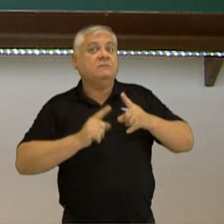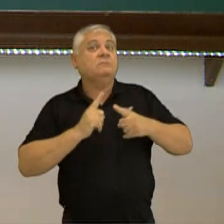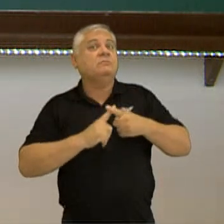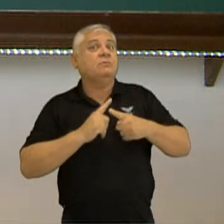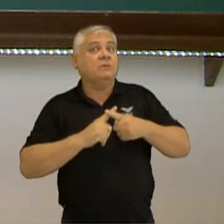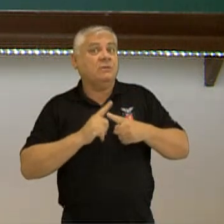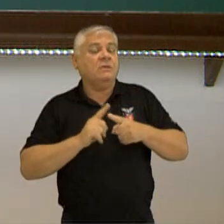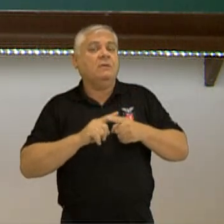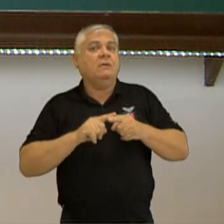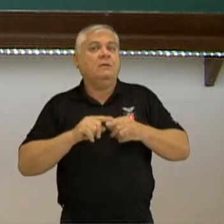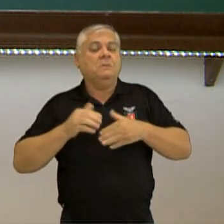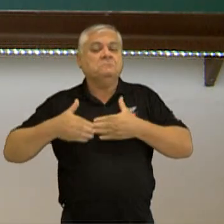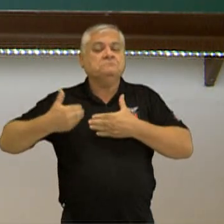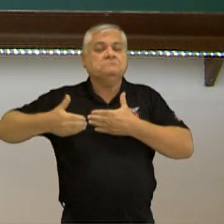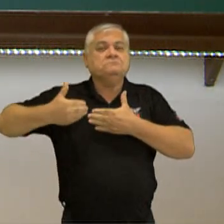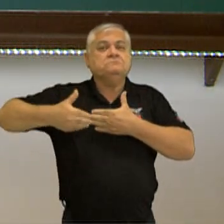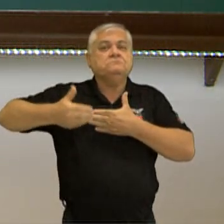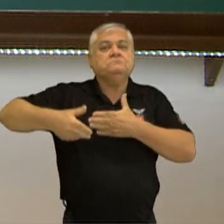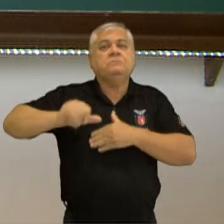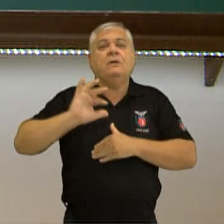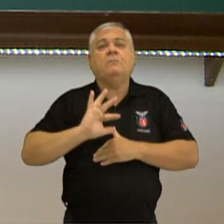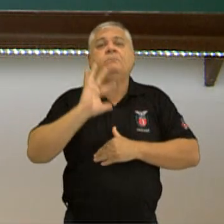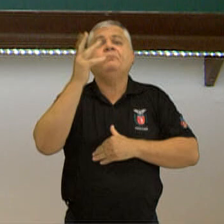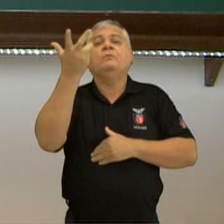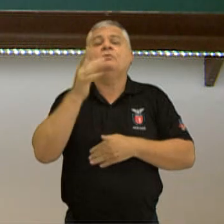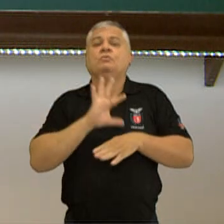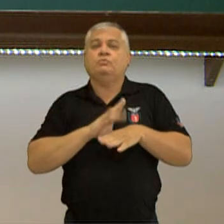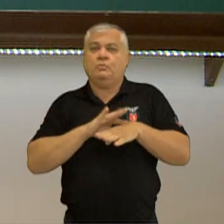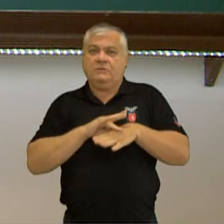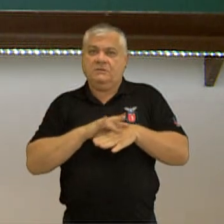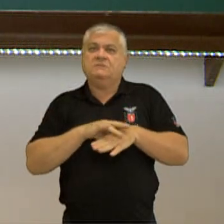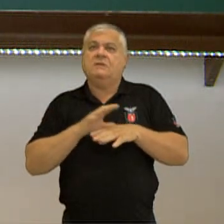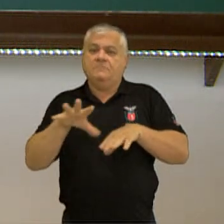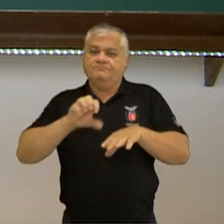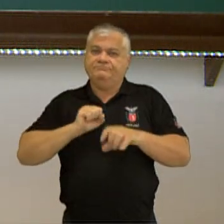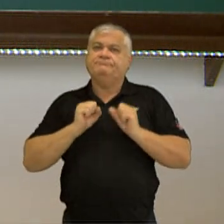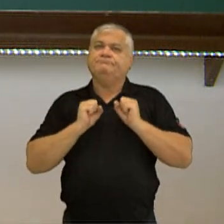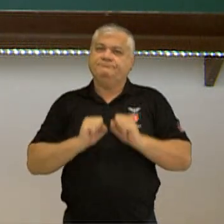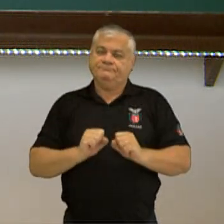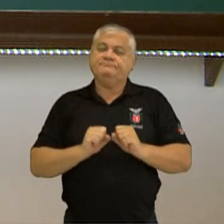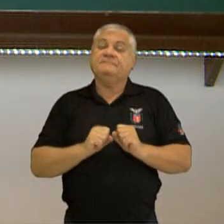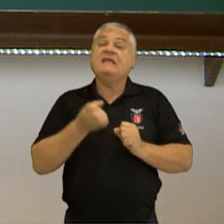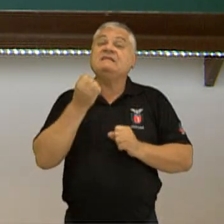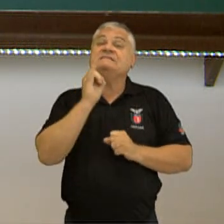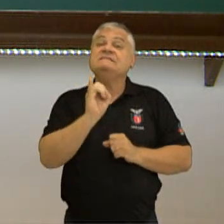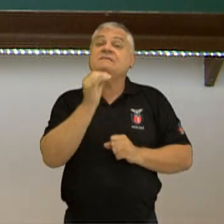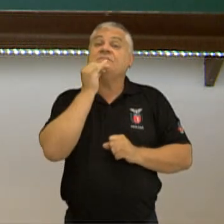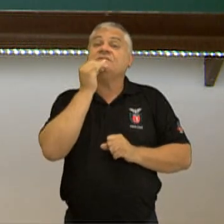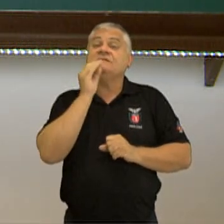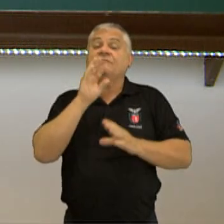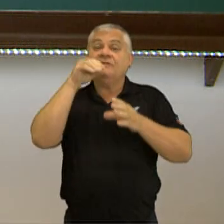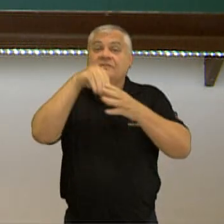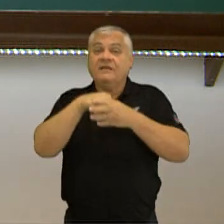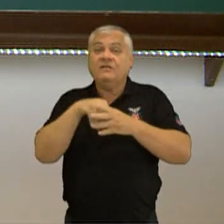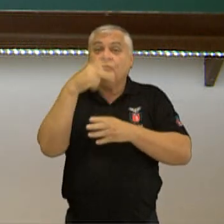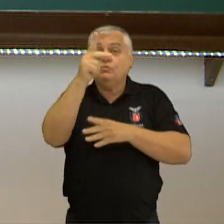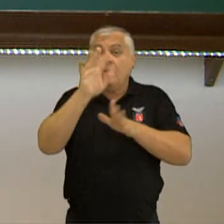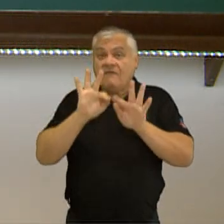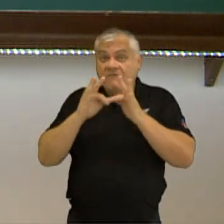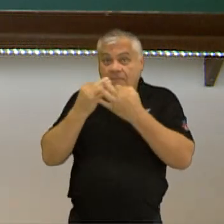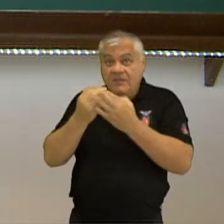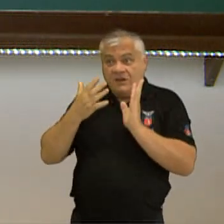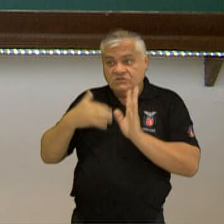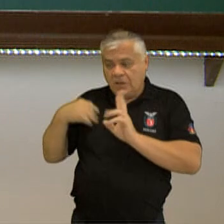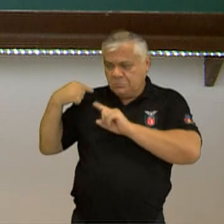a longo prazo pode vir a desenvolver algum tipo dessas doenças. Ainda mais se você tiver dentro da tua família alguém que